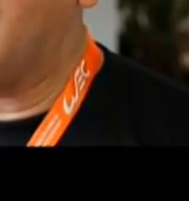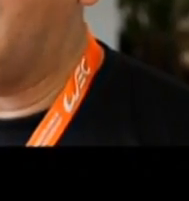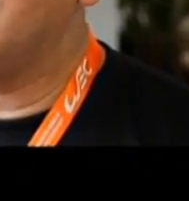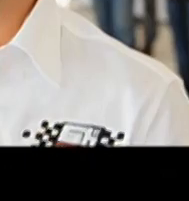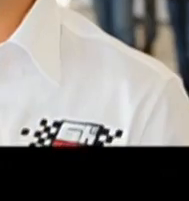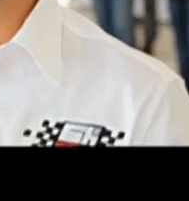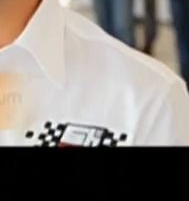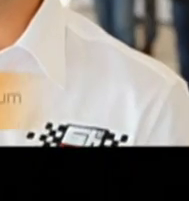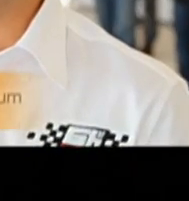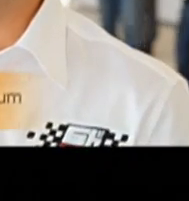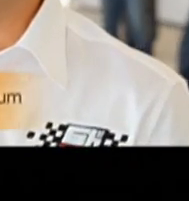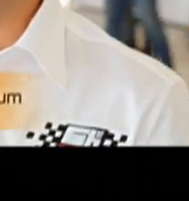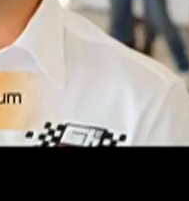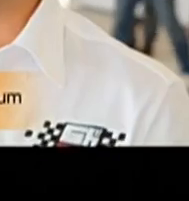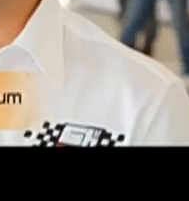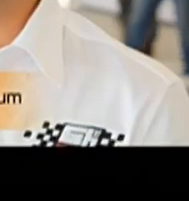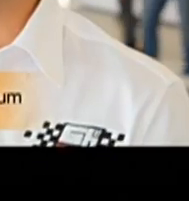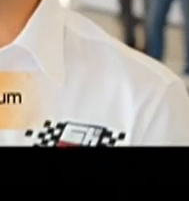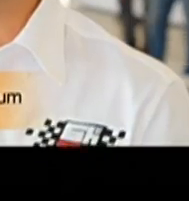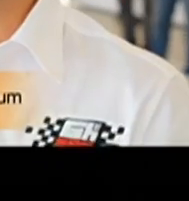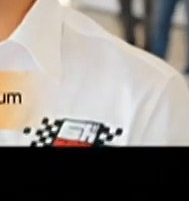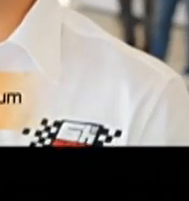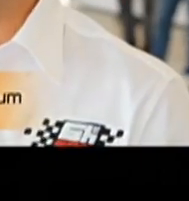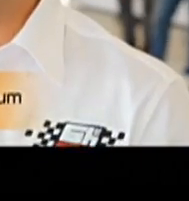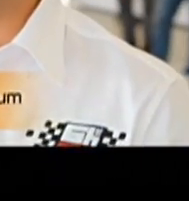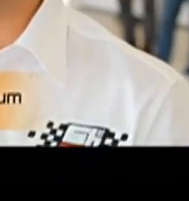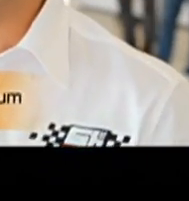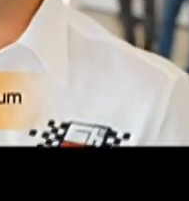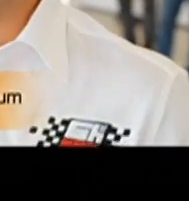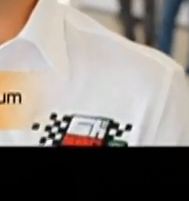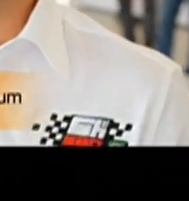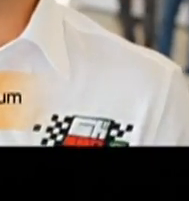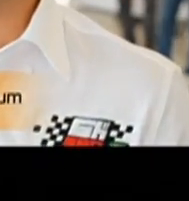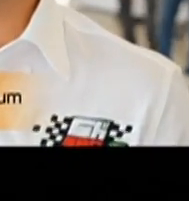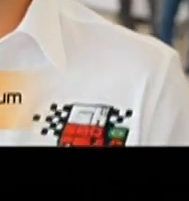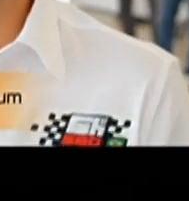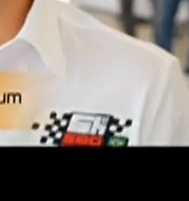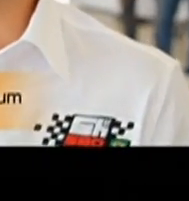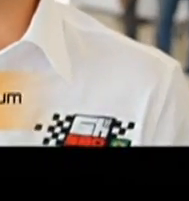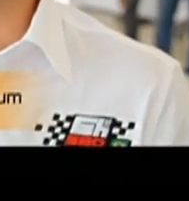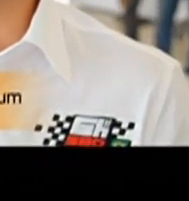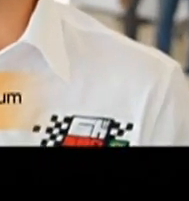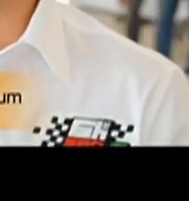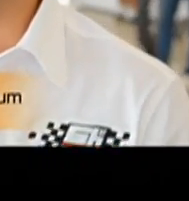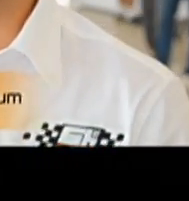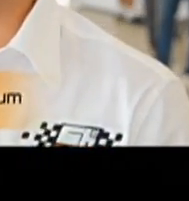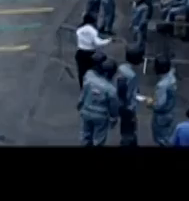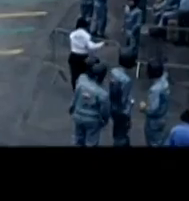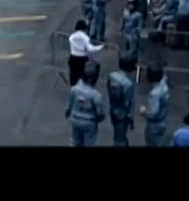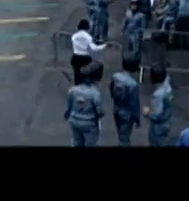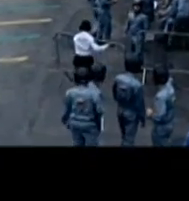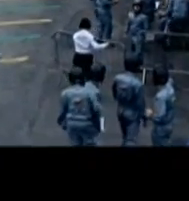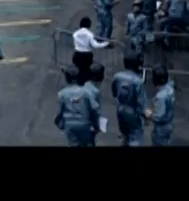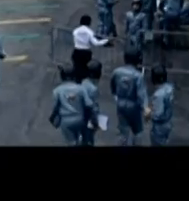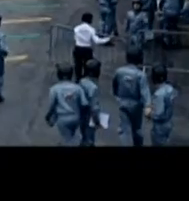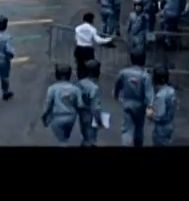esse resultado. Então a gente se sente profundamente tocado de conseguir, de fato, trazer uma coisa que estava na cabeça de todo mundo para a vida